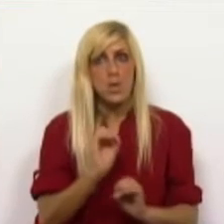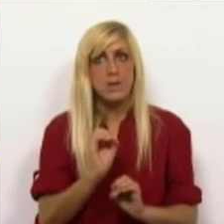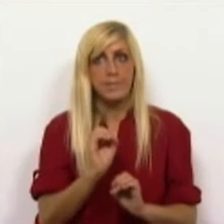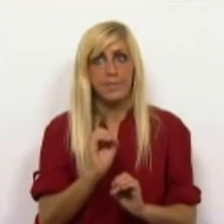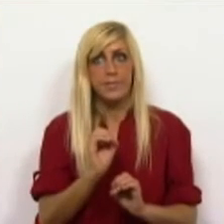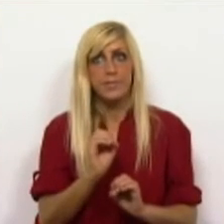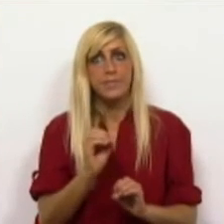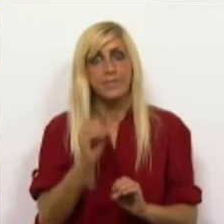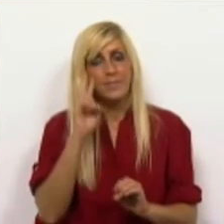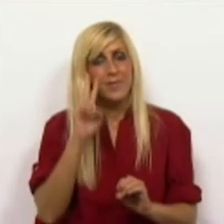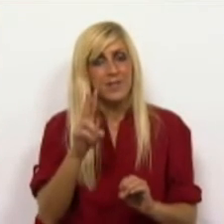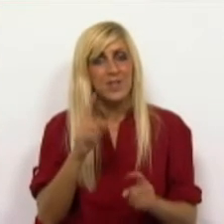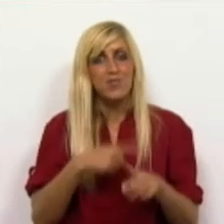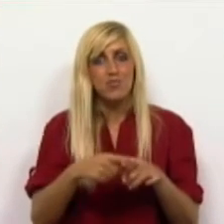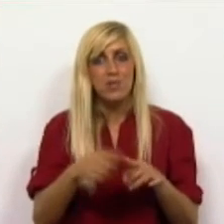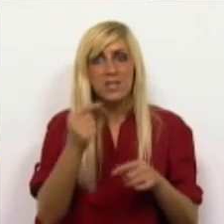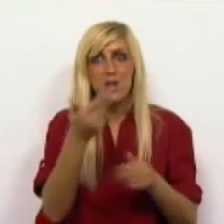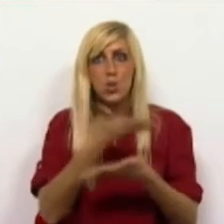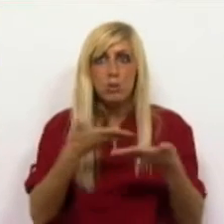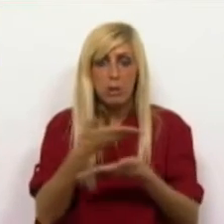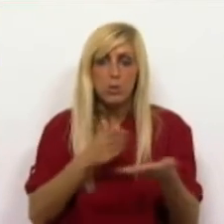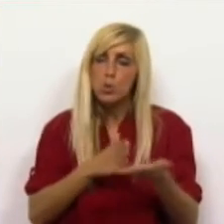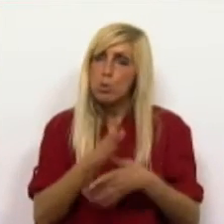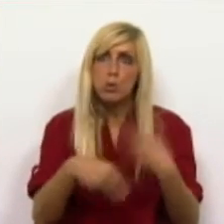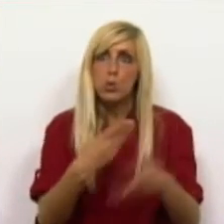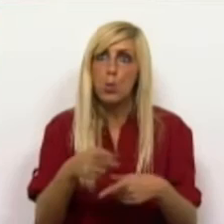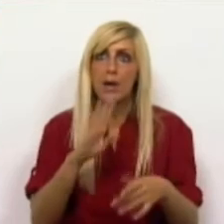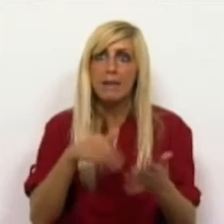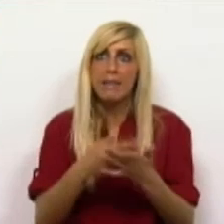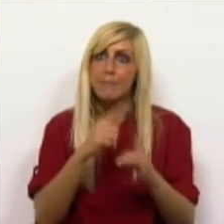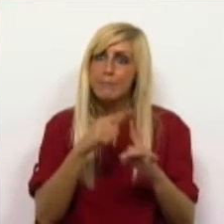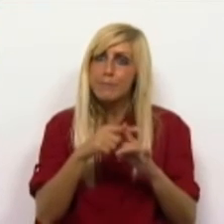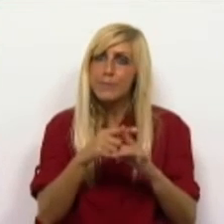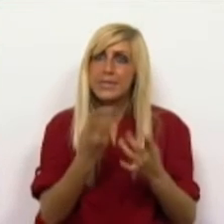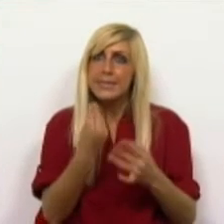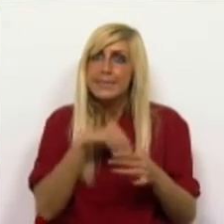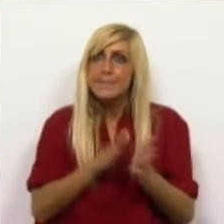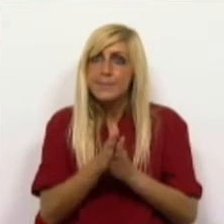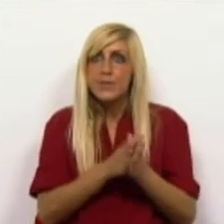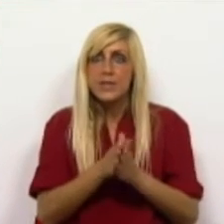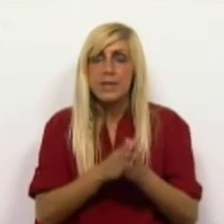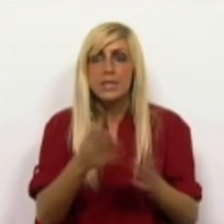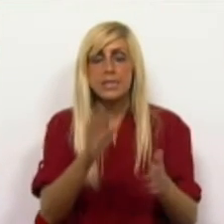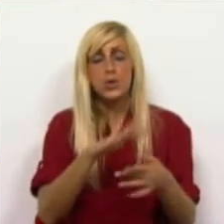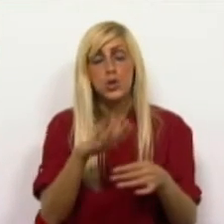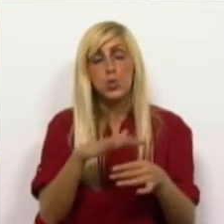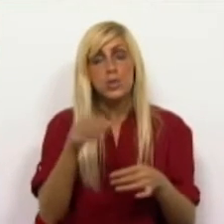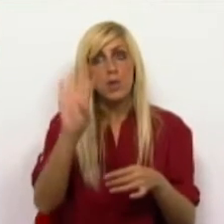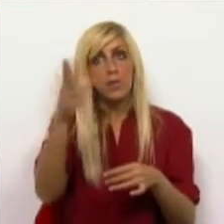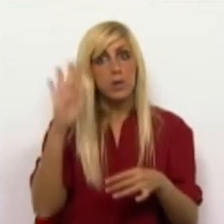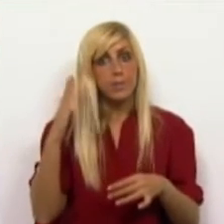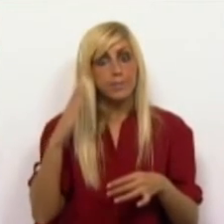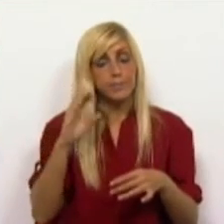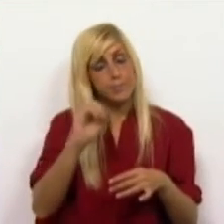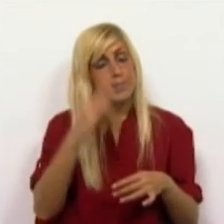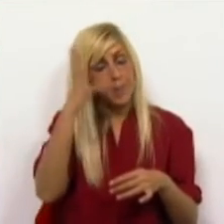não haja capacidade para enfrentar os interesses económicos que continuam a beneficiar da situação na floresta. Senhor Primeiro-Ministro, é